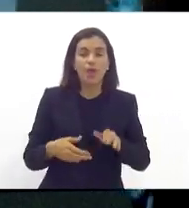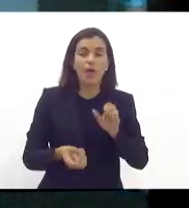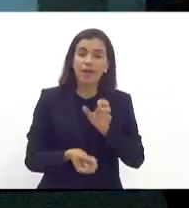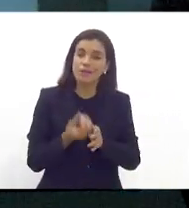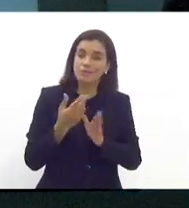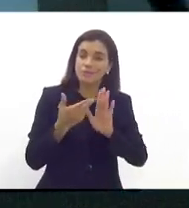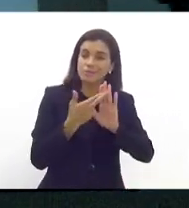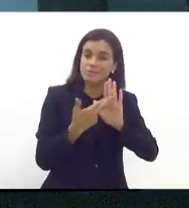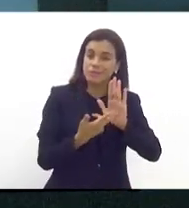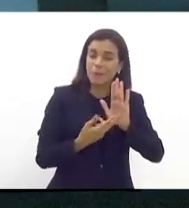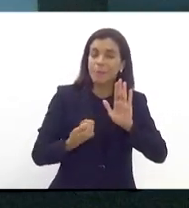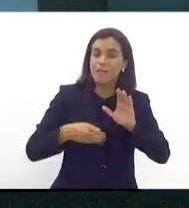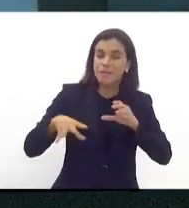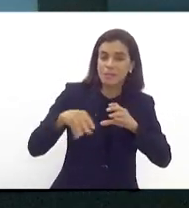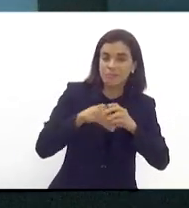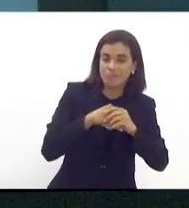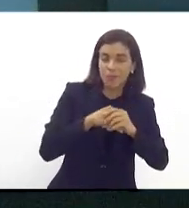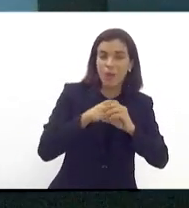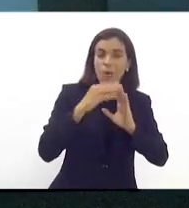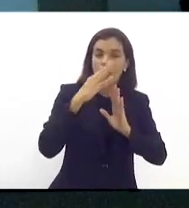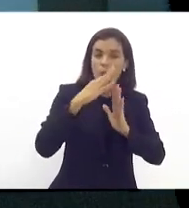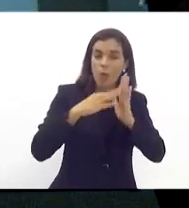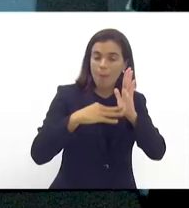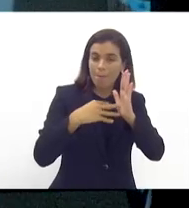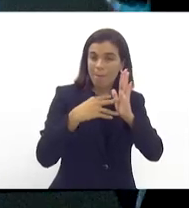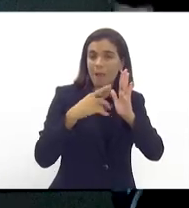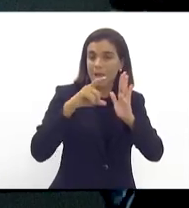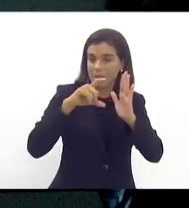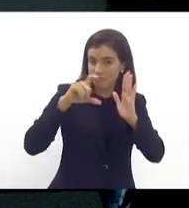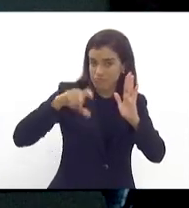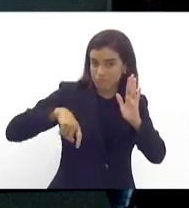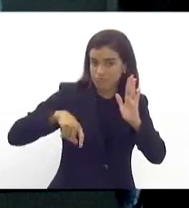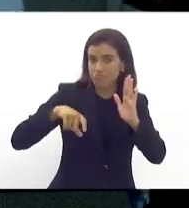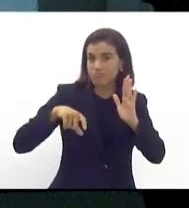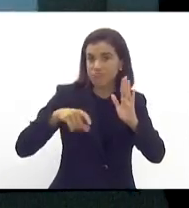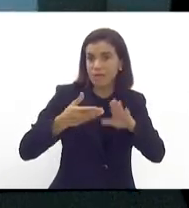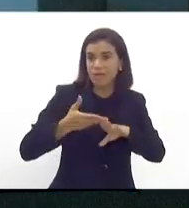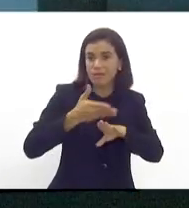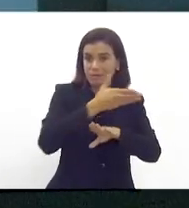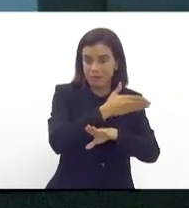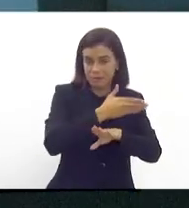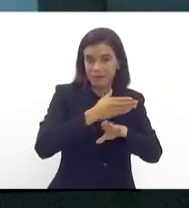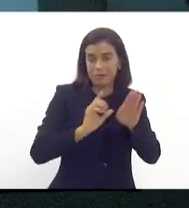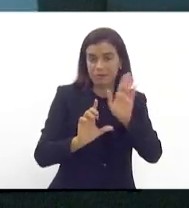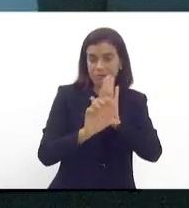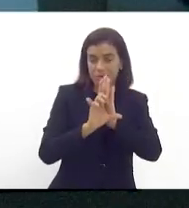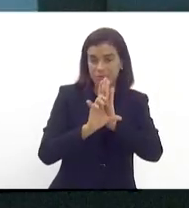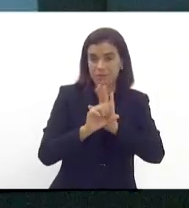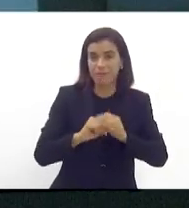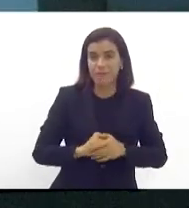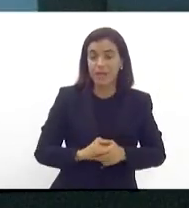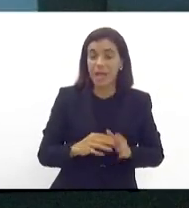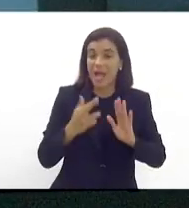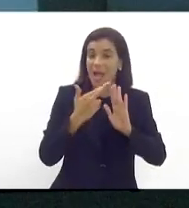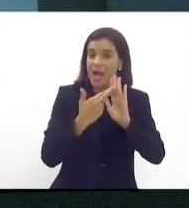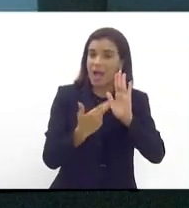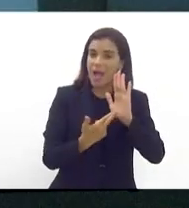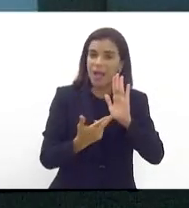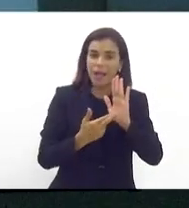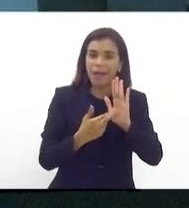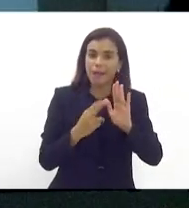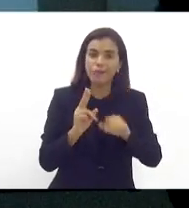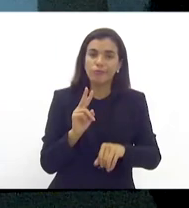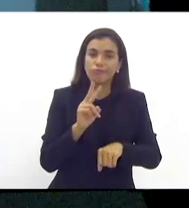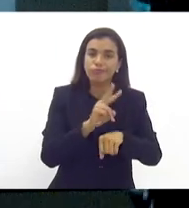ela tem que abarcar o plano anterior à lei que vale o que tá no contrato ela não a regulação ela não retroage para